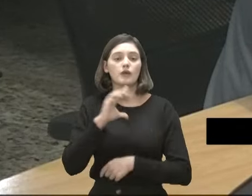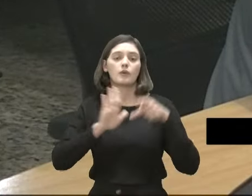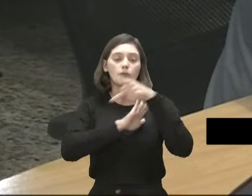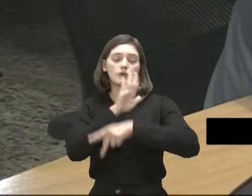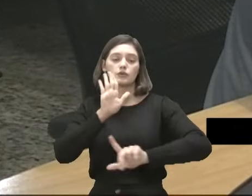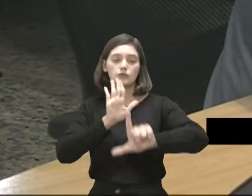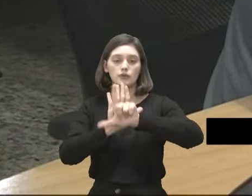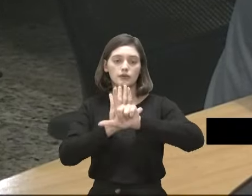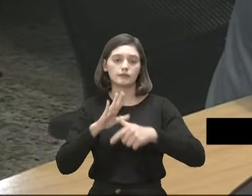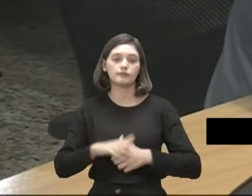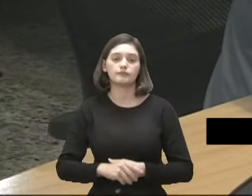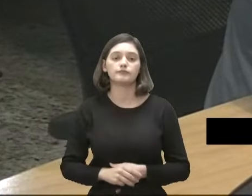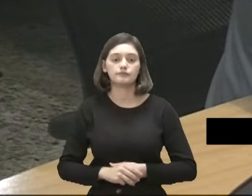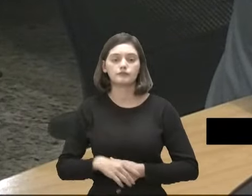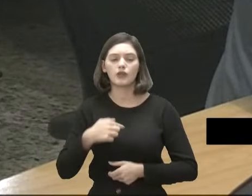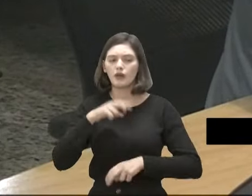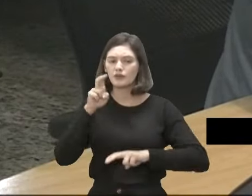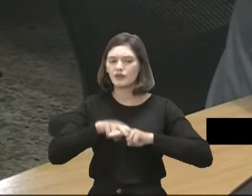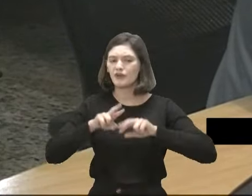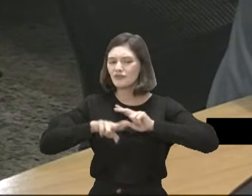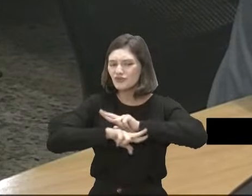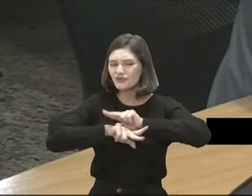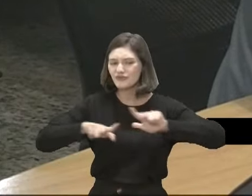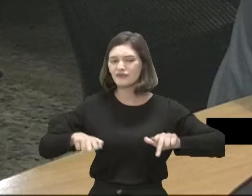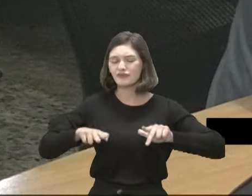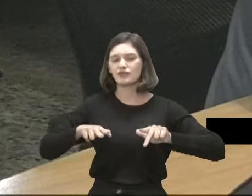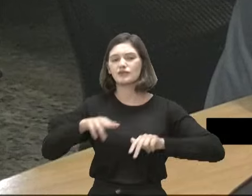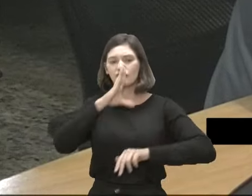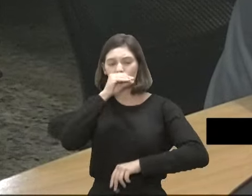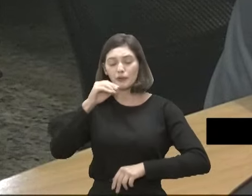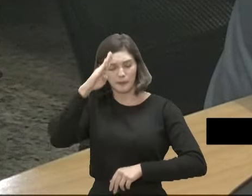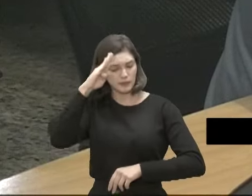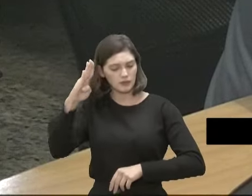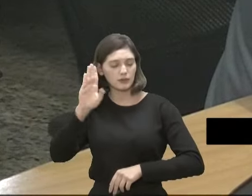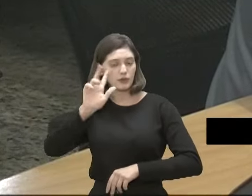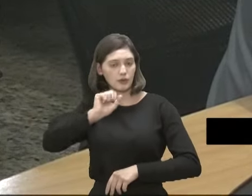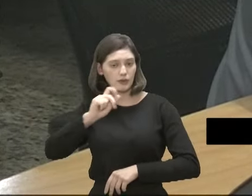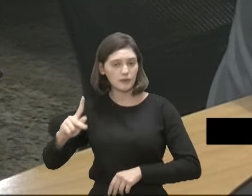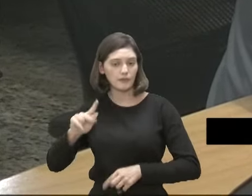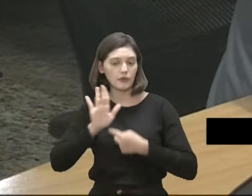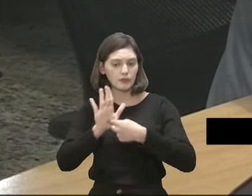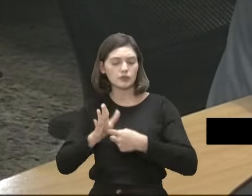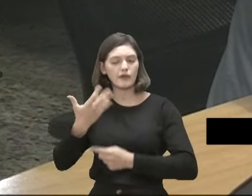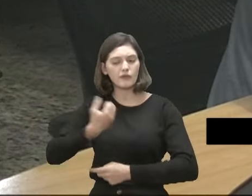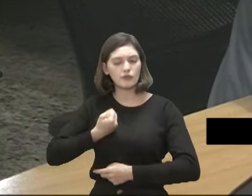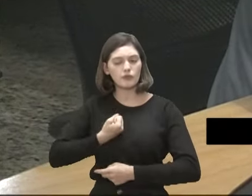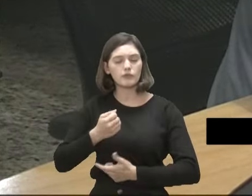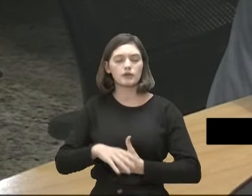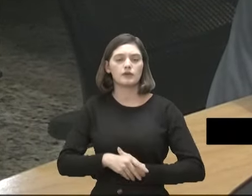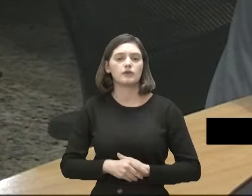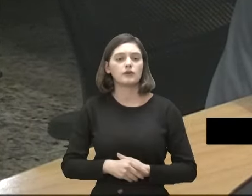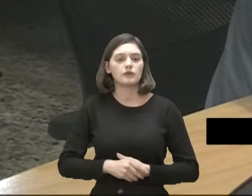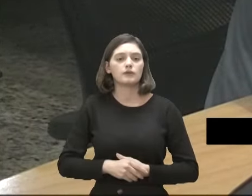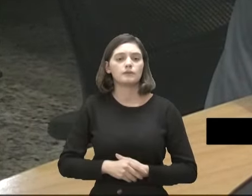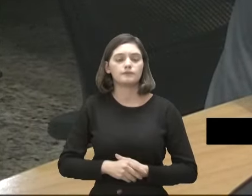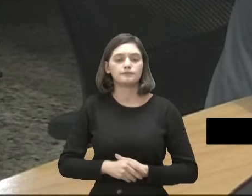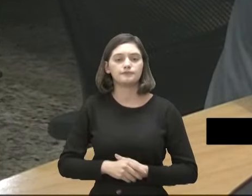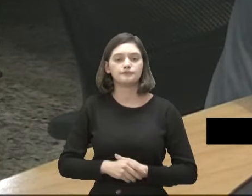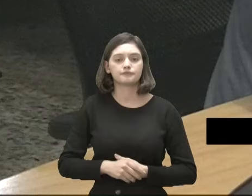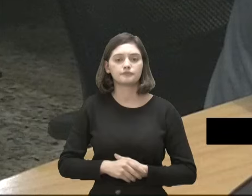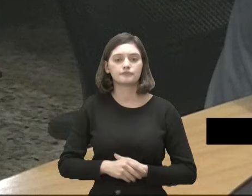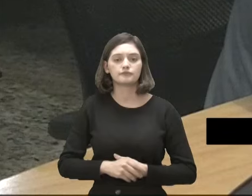projeto, que eu sentei com vários servidores, principalmente aposentados, né? E mostrava os números para eles e mostrava, ó,